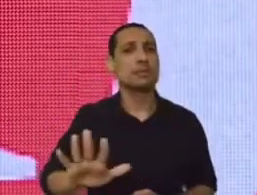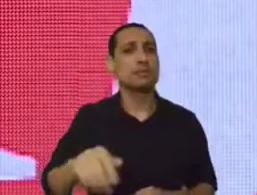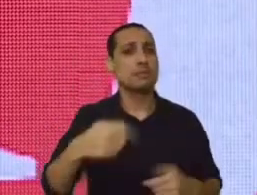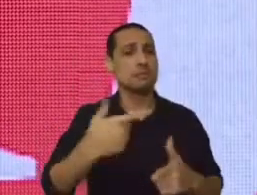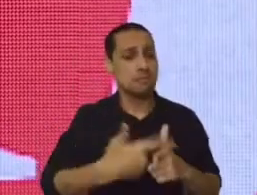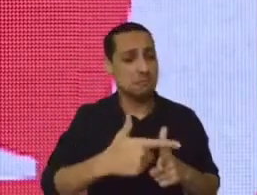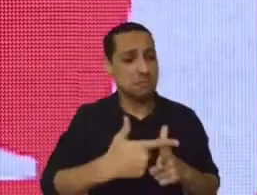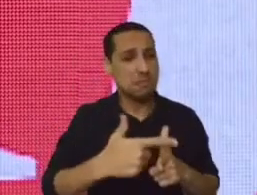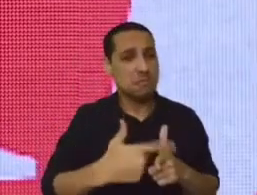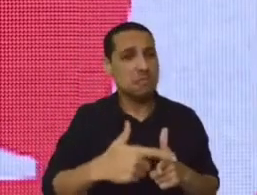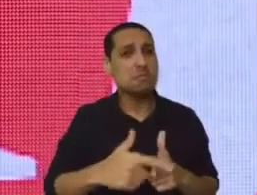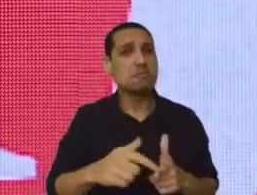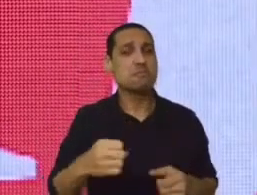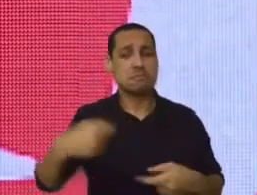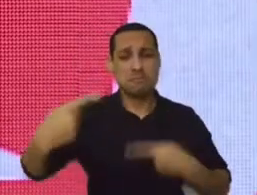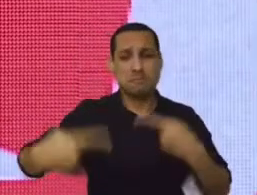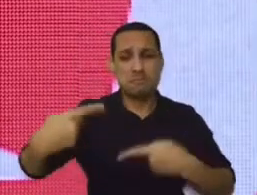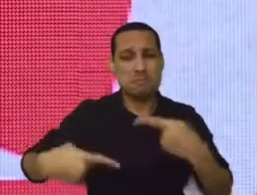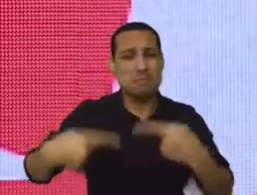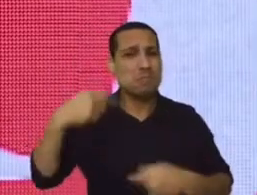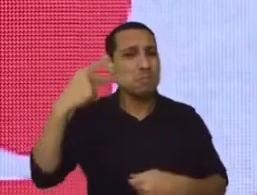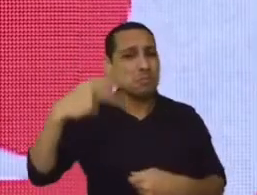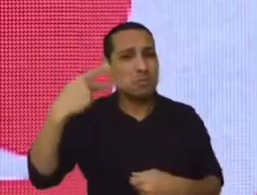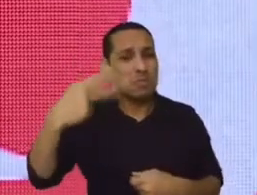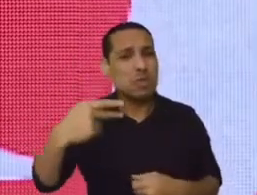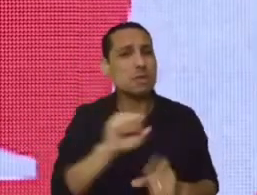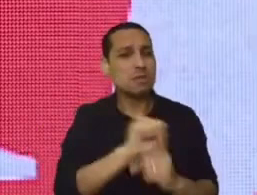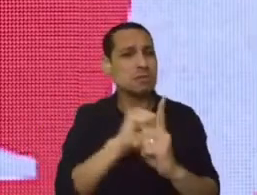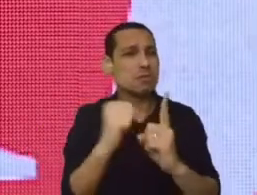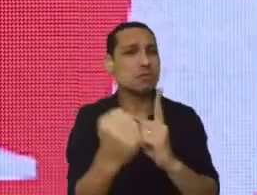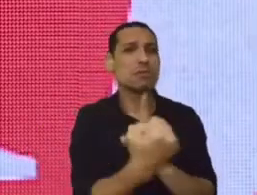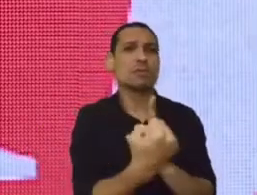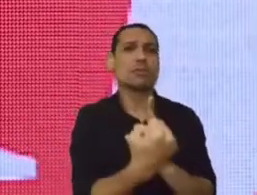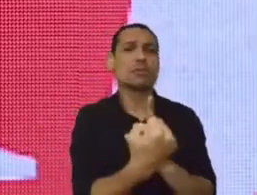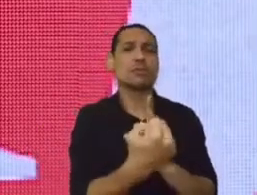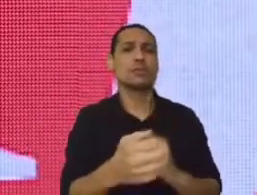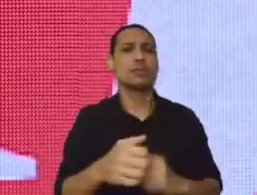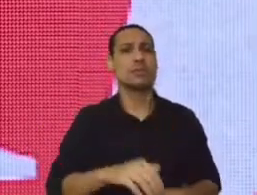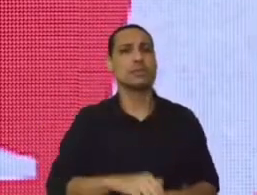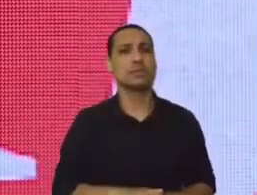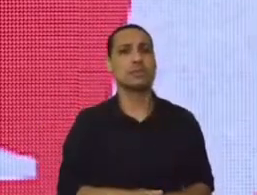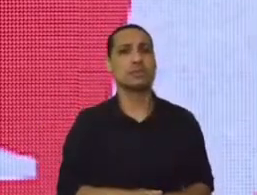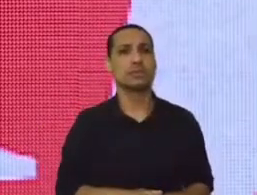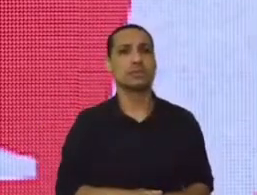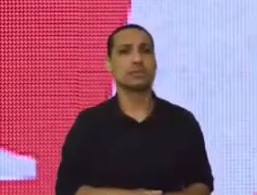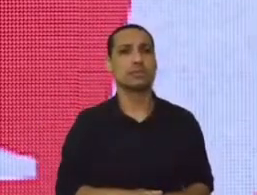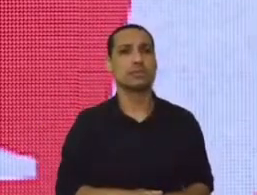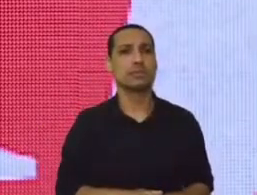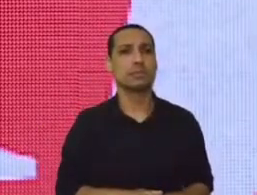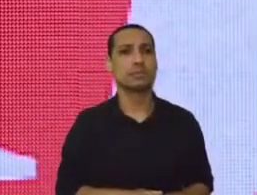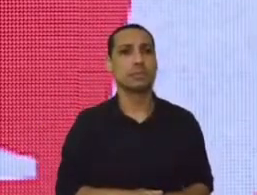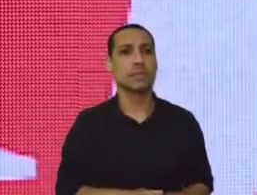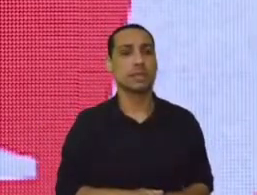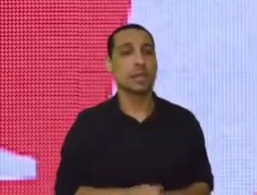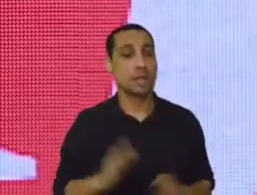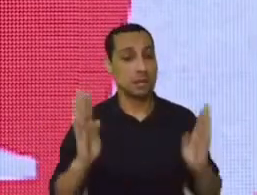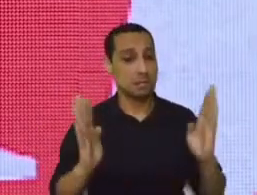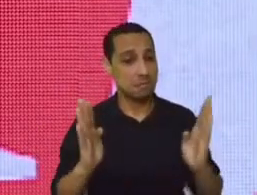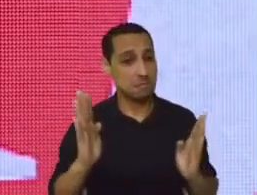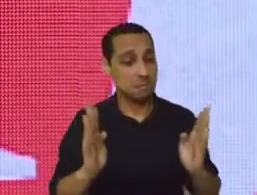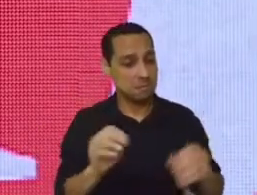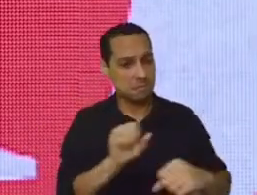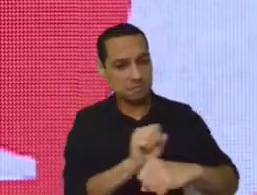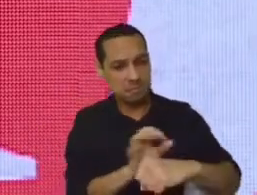temos um mundo do trabalho em profunda transformação. E a pandemia acelerou as transformações.